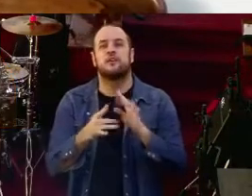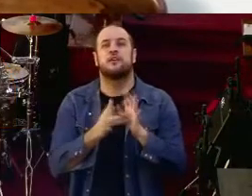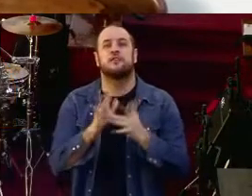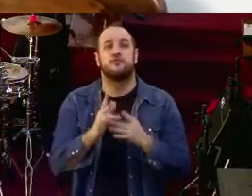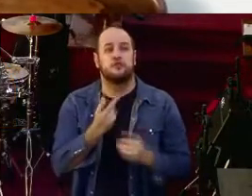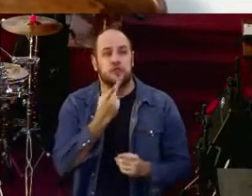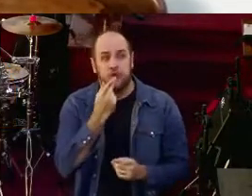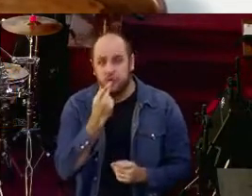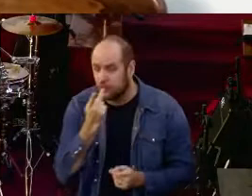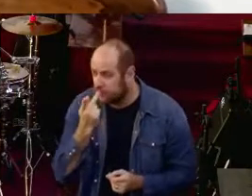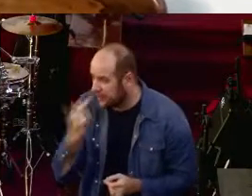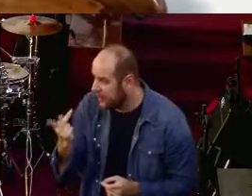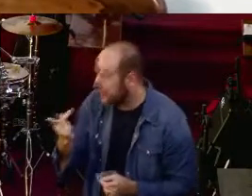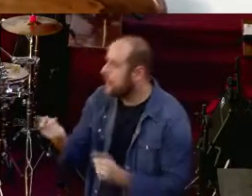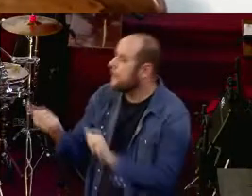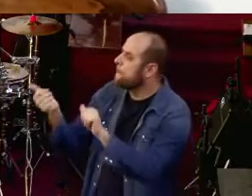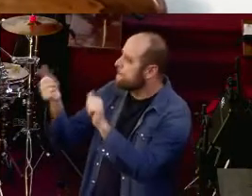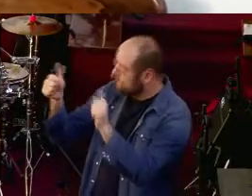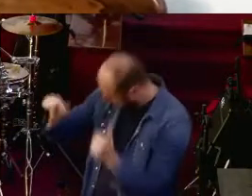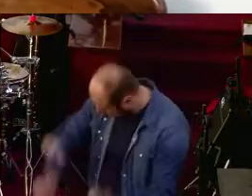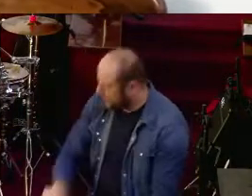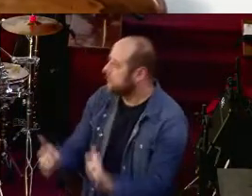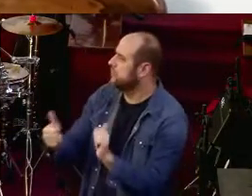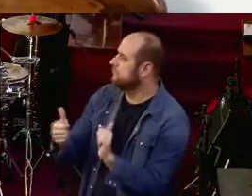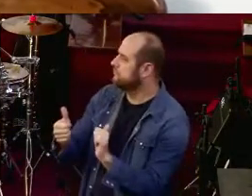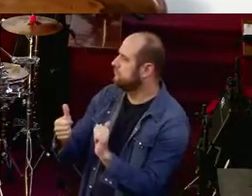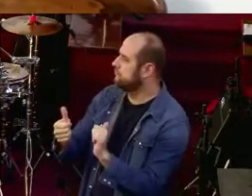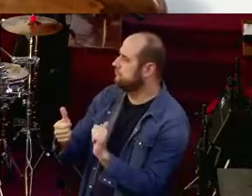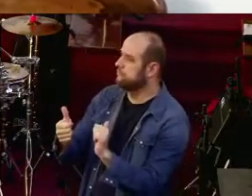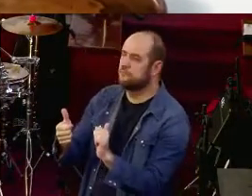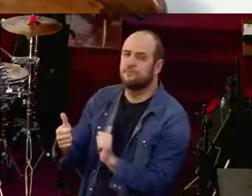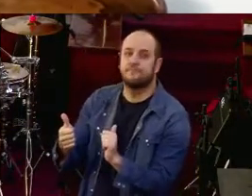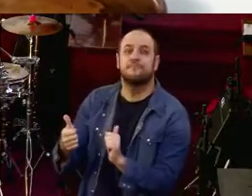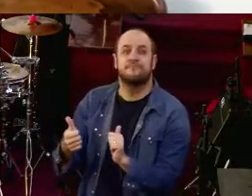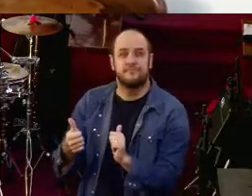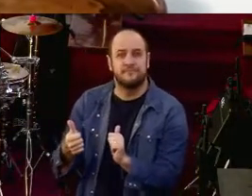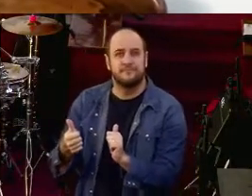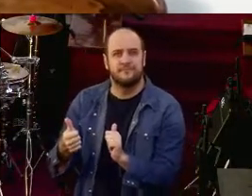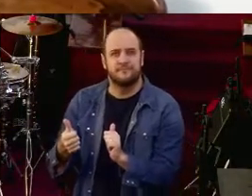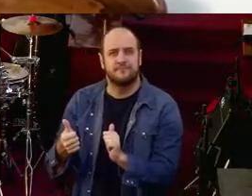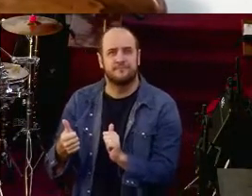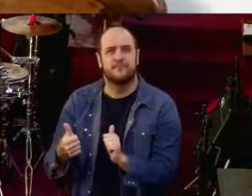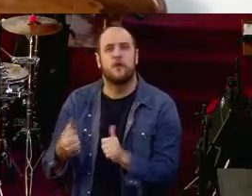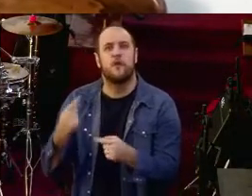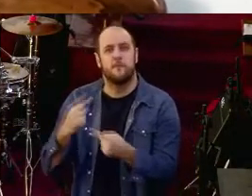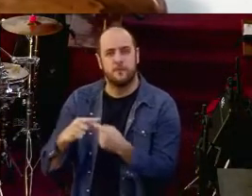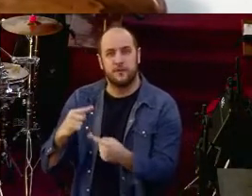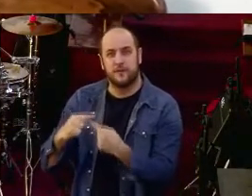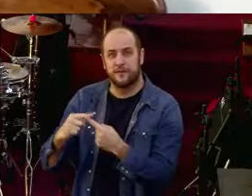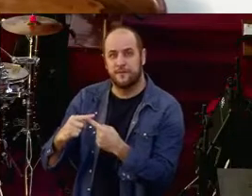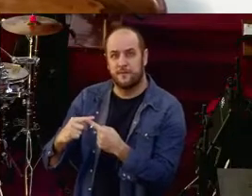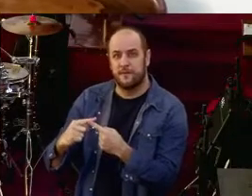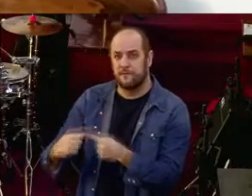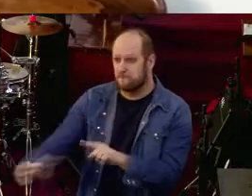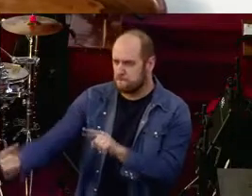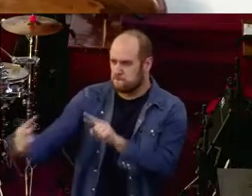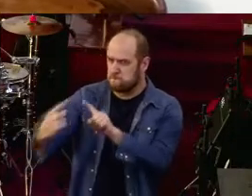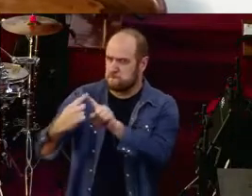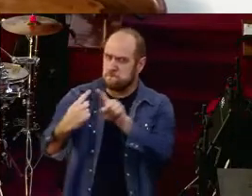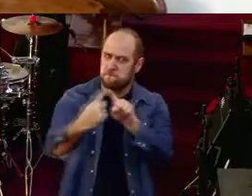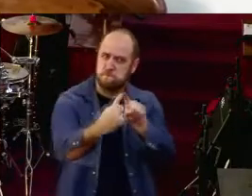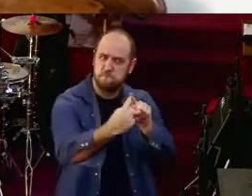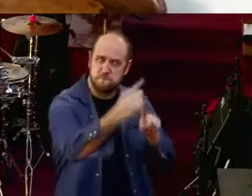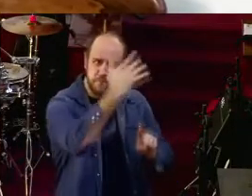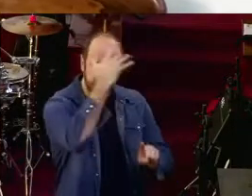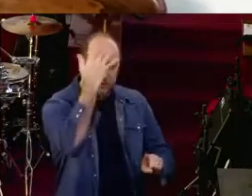disse, batiza João? Porque ele vai se identificar com pecadores. Ele não